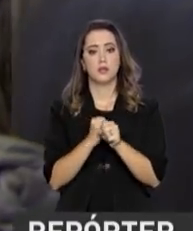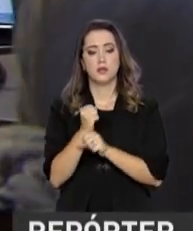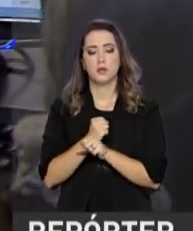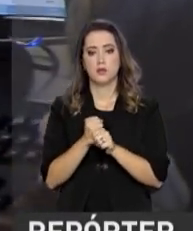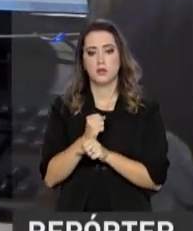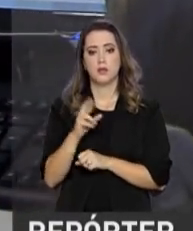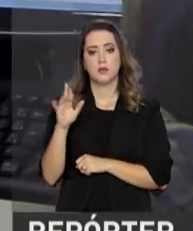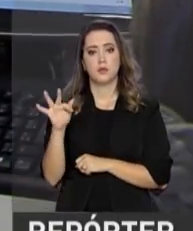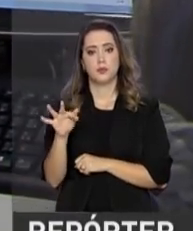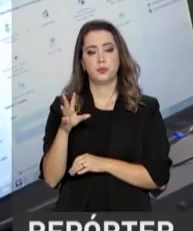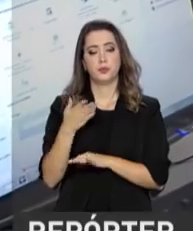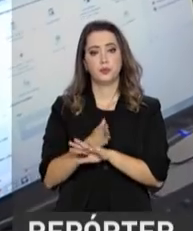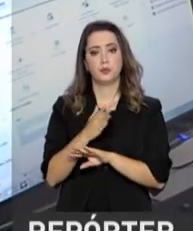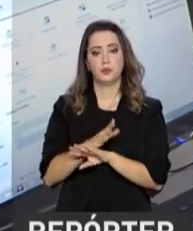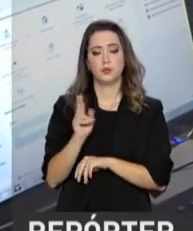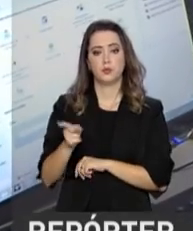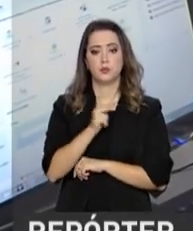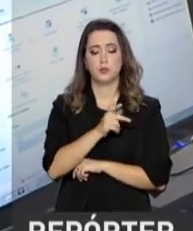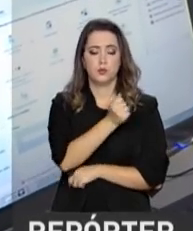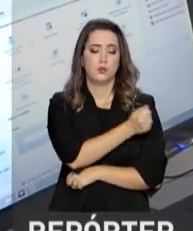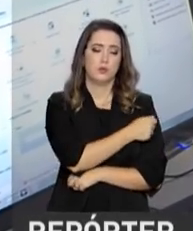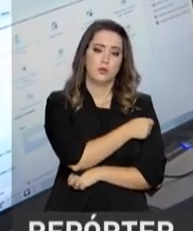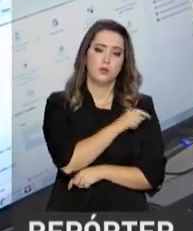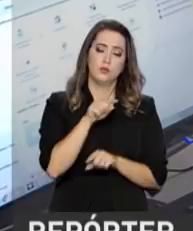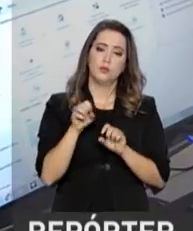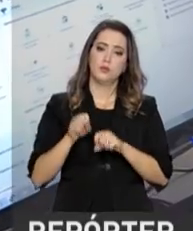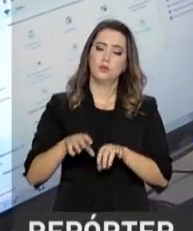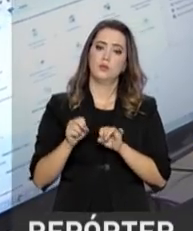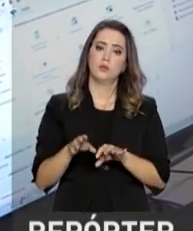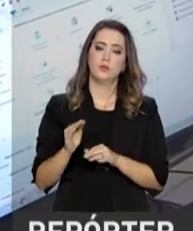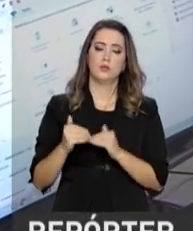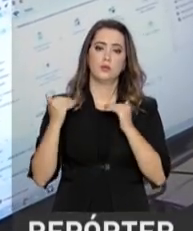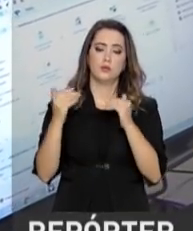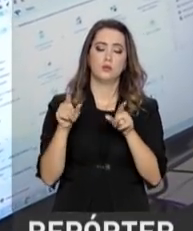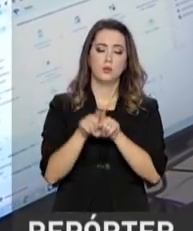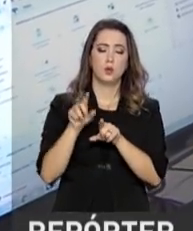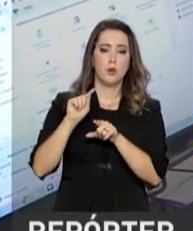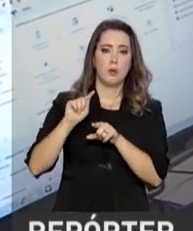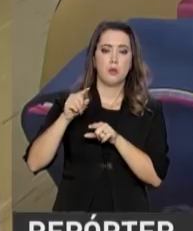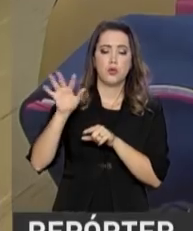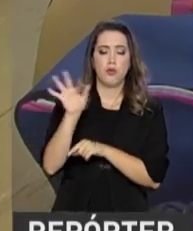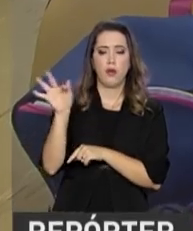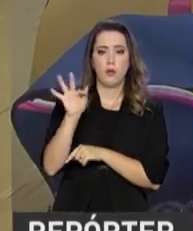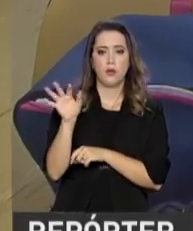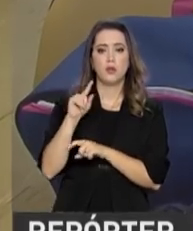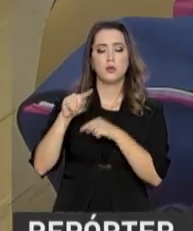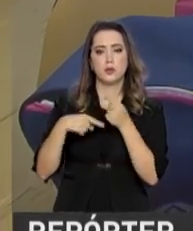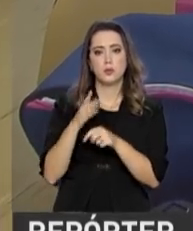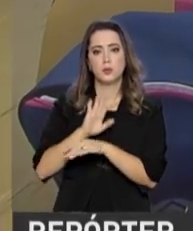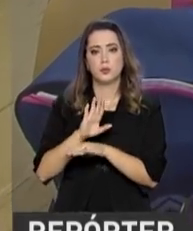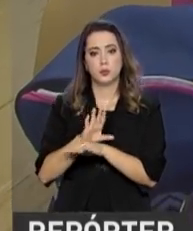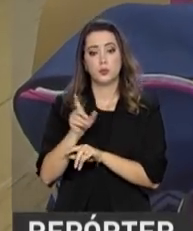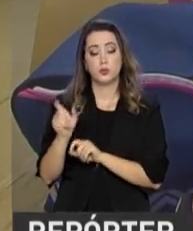Federal e capacita professores e alunos de instituições de ensino superior para que depois possam atender e auxiliar a